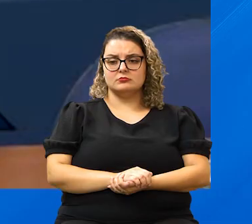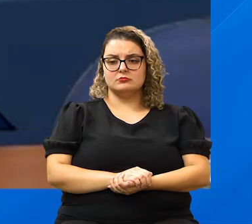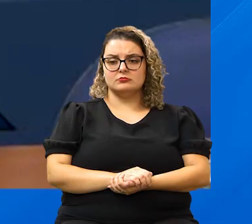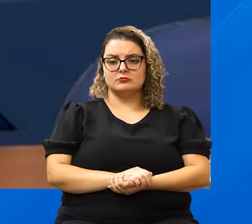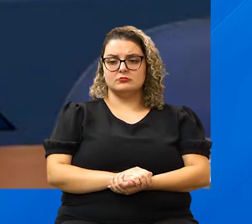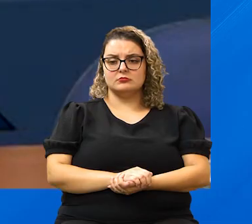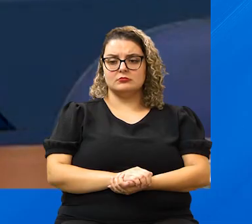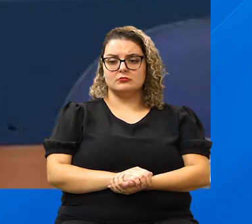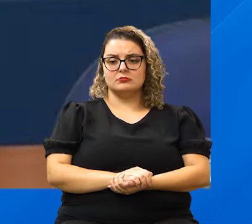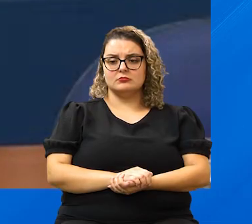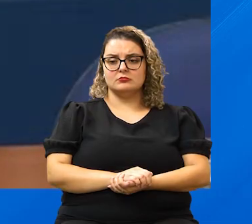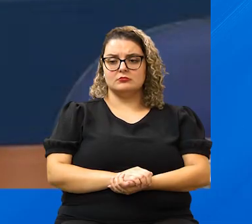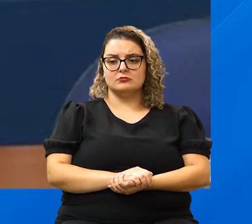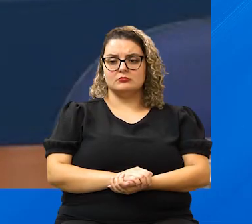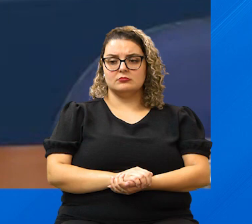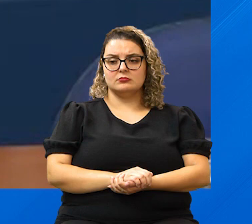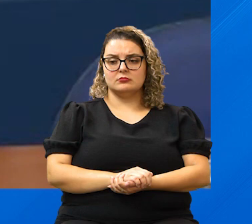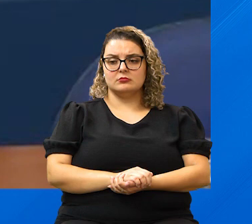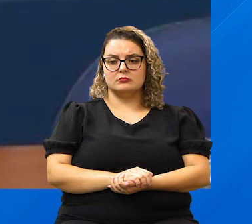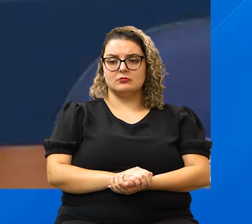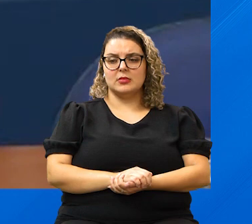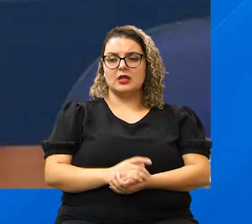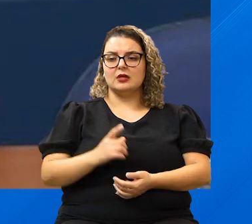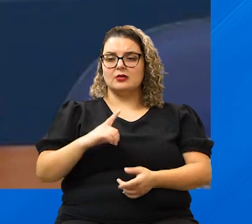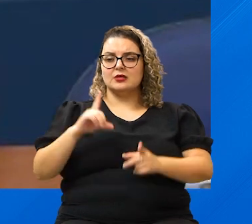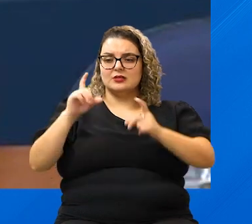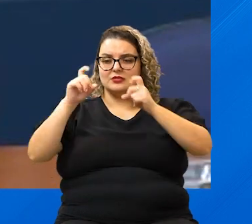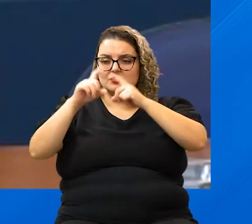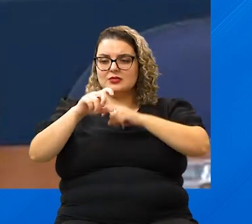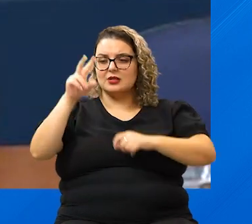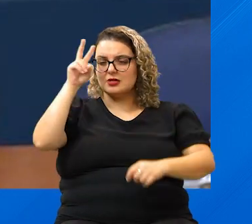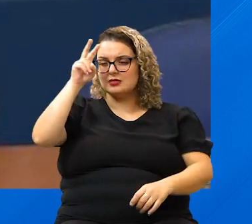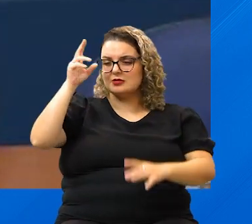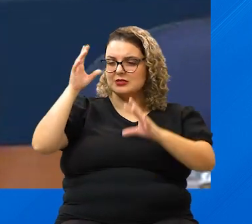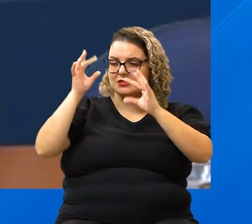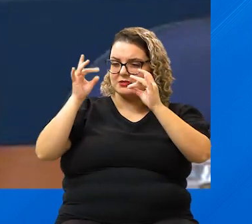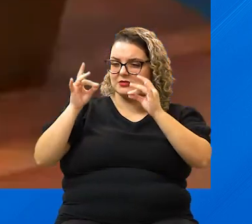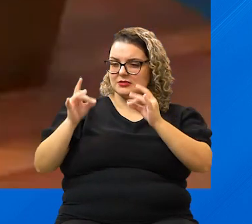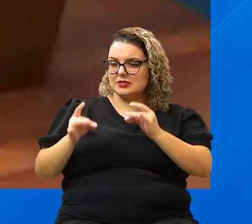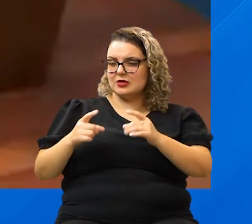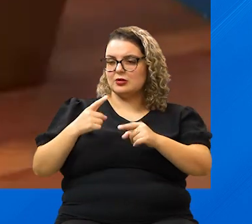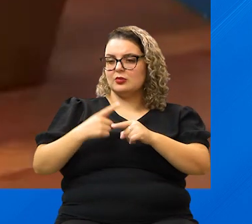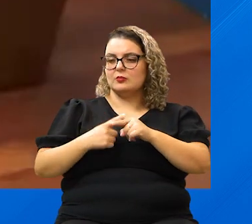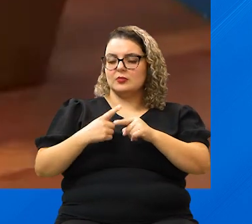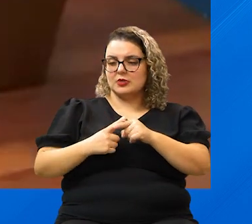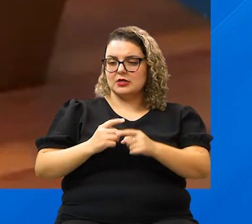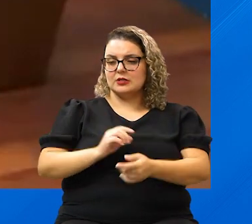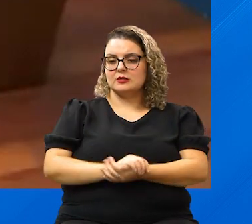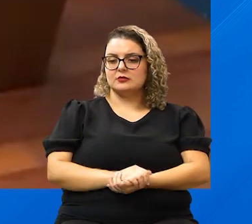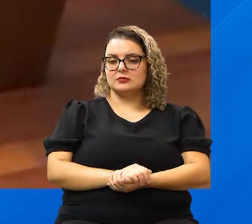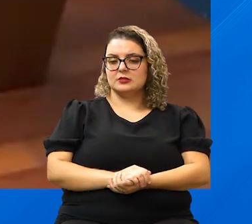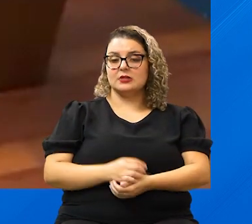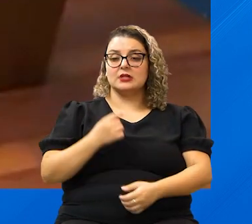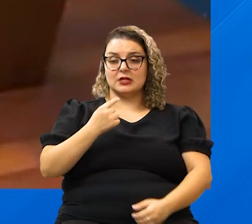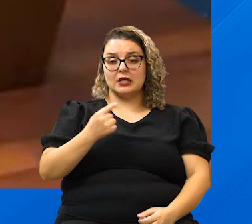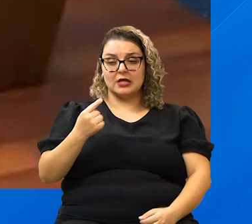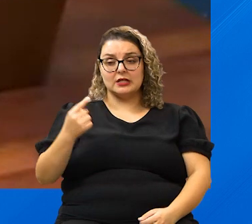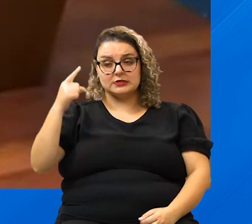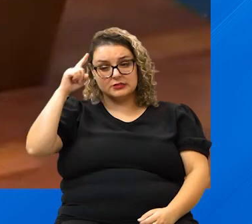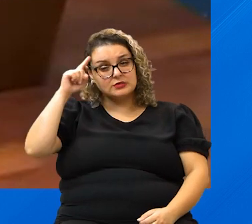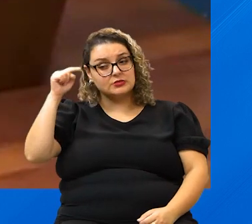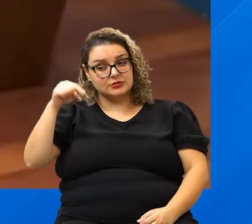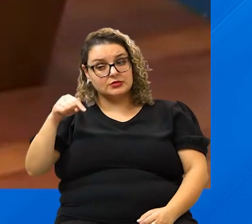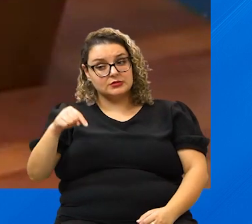eu tenho tanta dificuldade de lembrar no detalhe, porque cada dia aqui é uma...